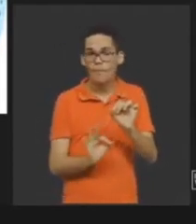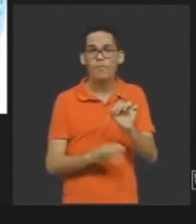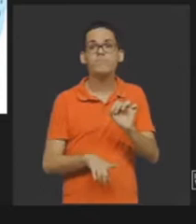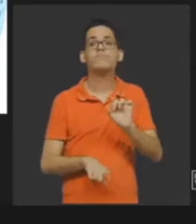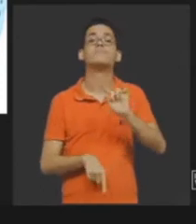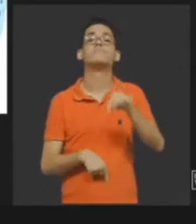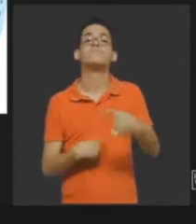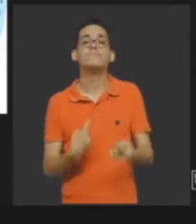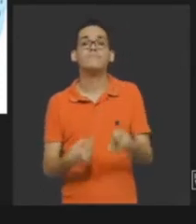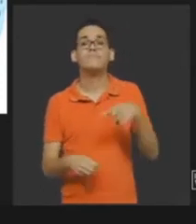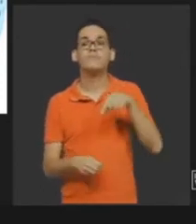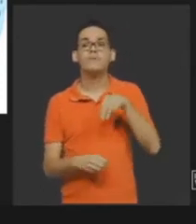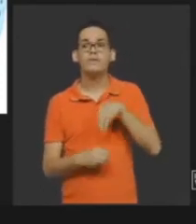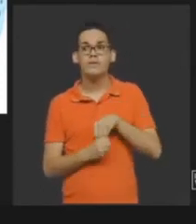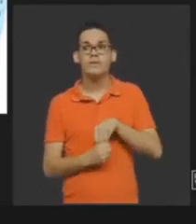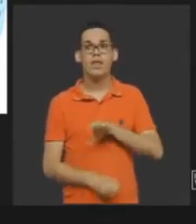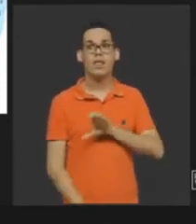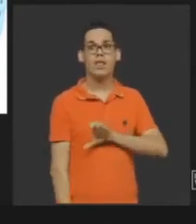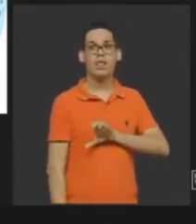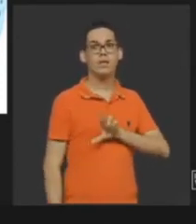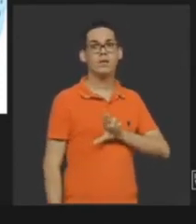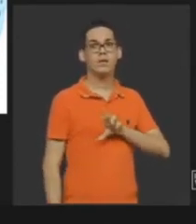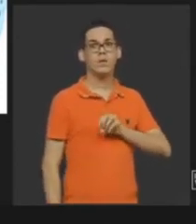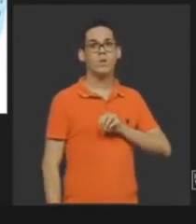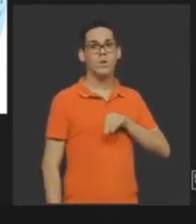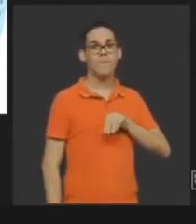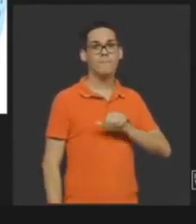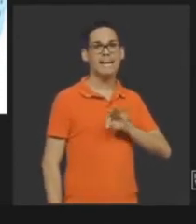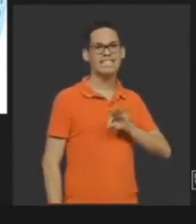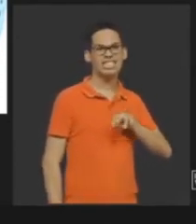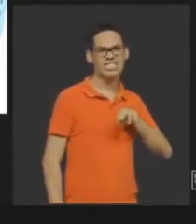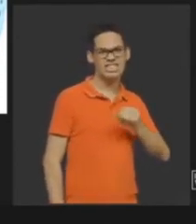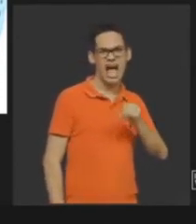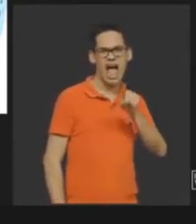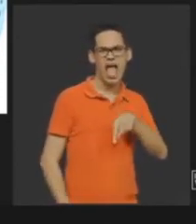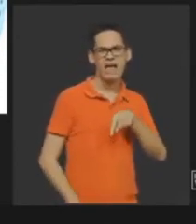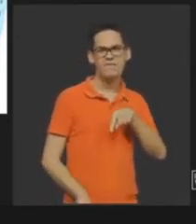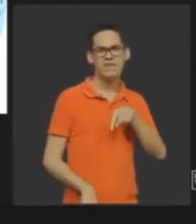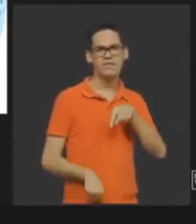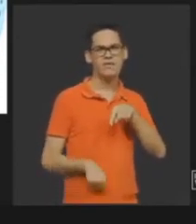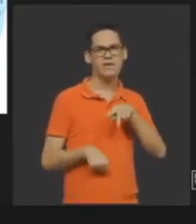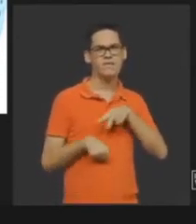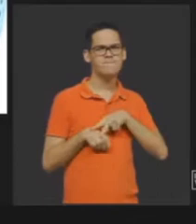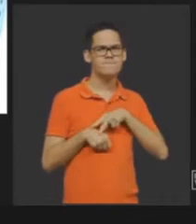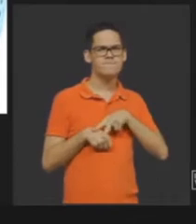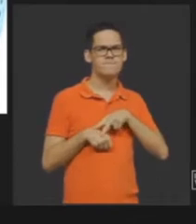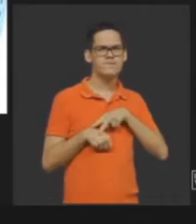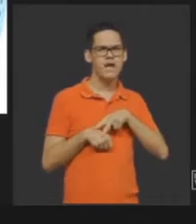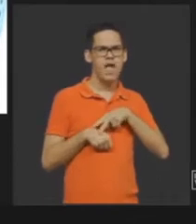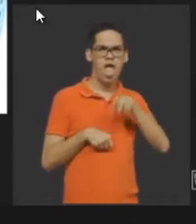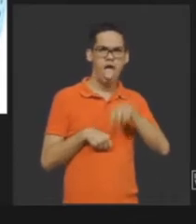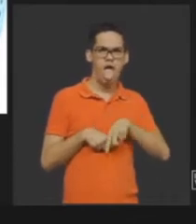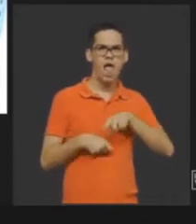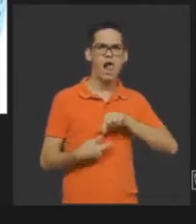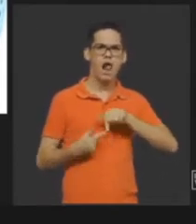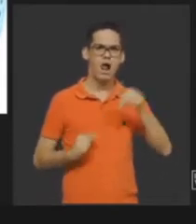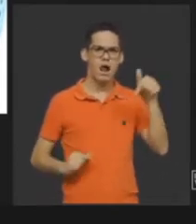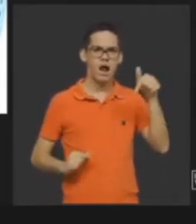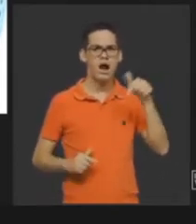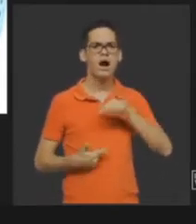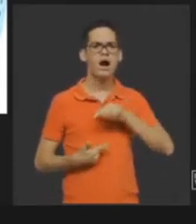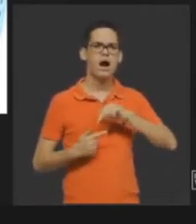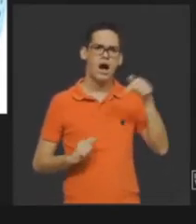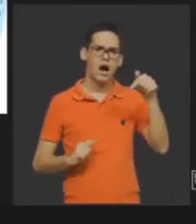Temos também a cromatina, que basicamente é o material genético. Você pensa em DNA, você pode pensar que em